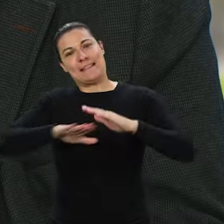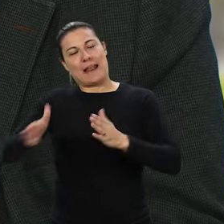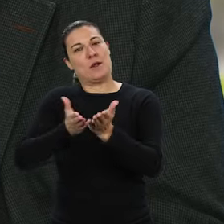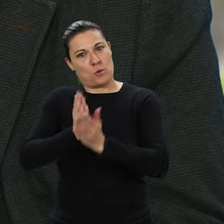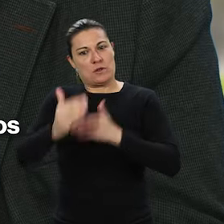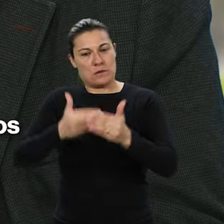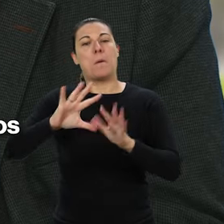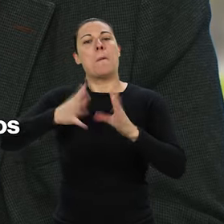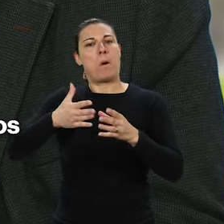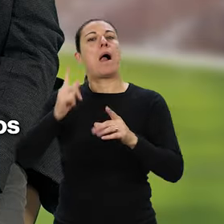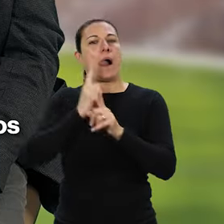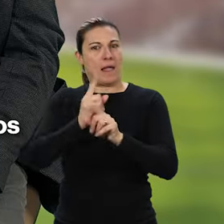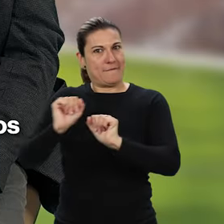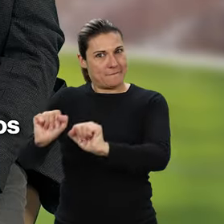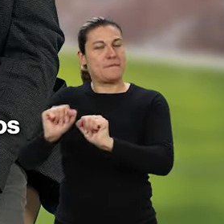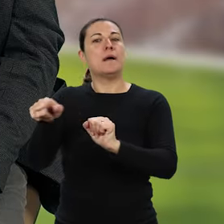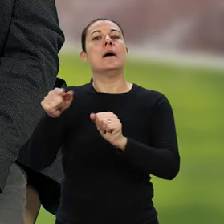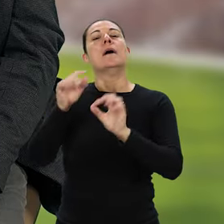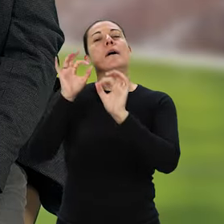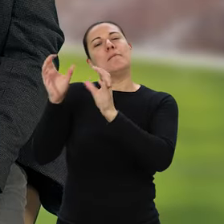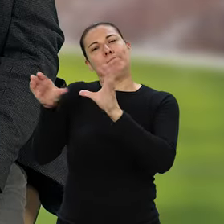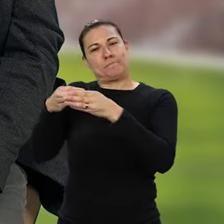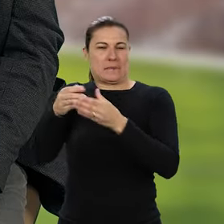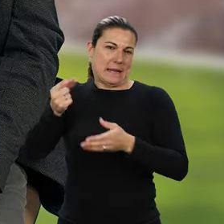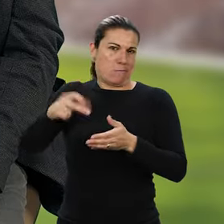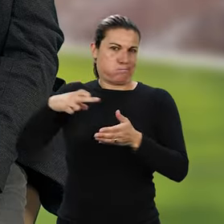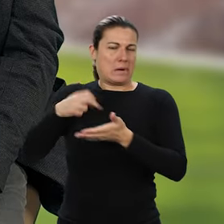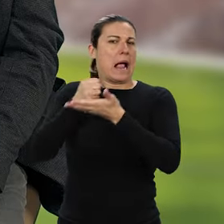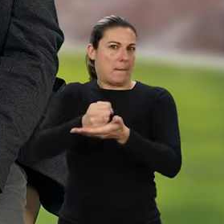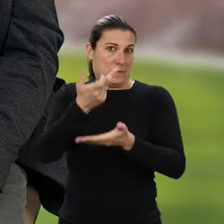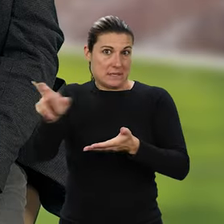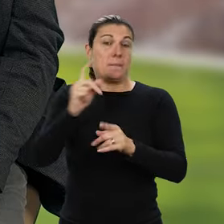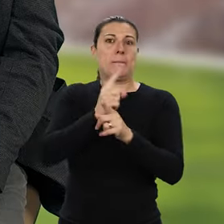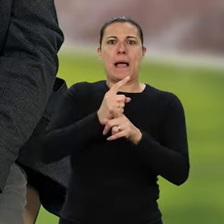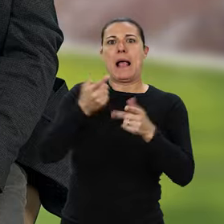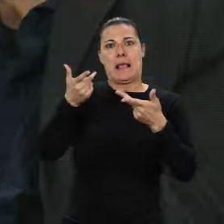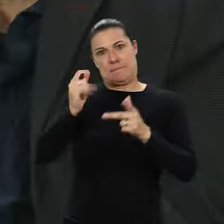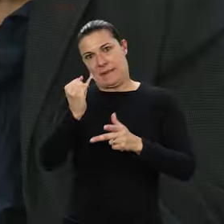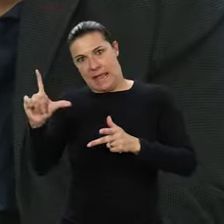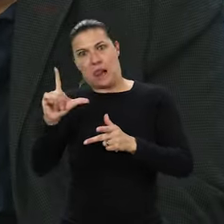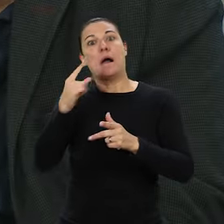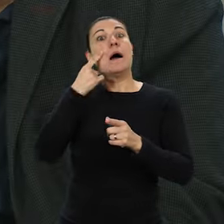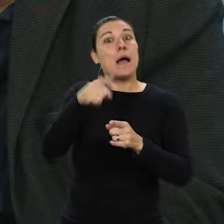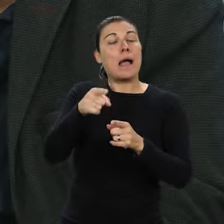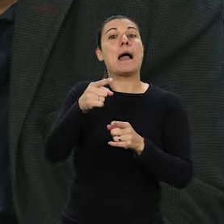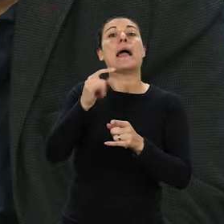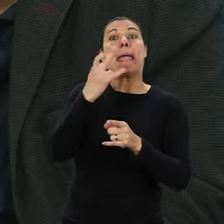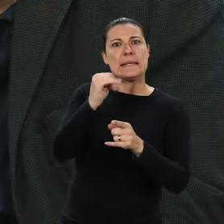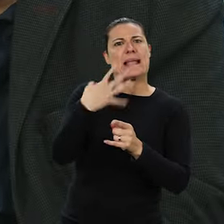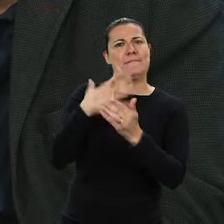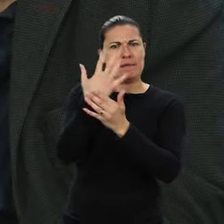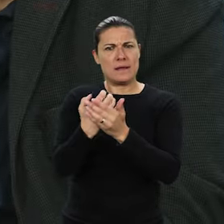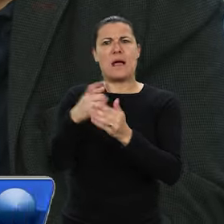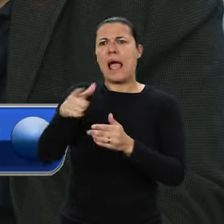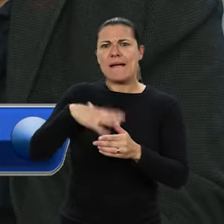então à direita, continua de posse da bola. A torcida Ultra Ricos sempre, sempre a apoiar. Lá vai o liberal com a velha fita do IRC. Quer baixar tudo, mas faltam-lhe